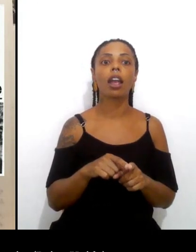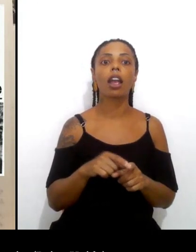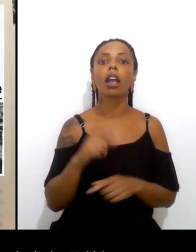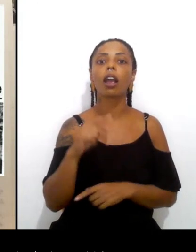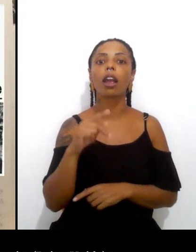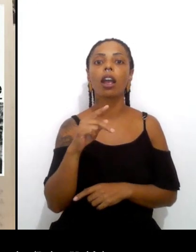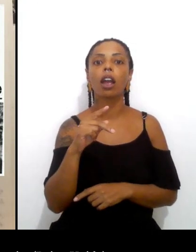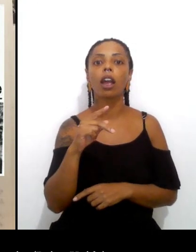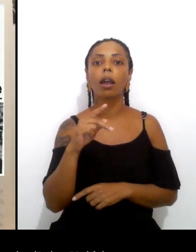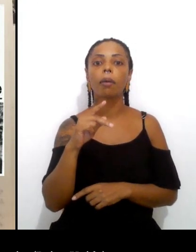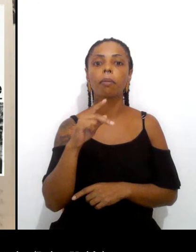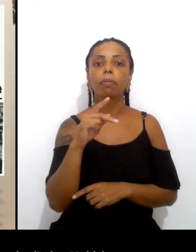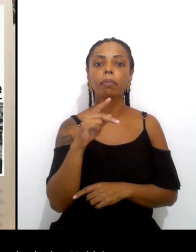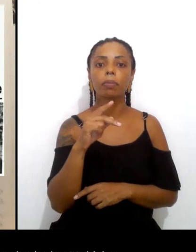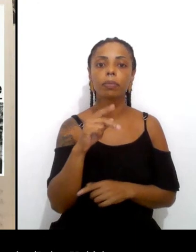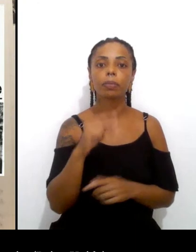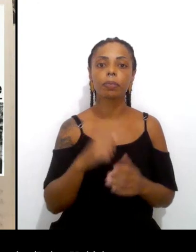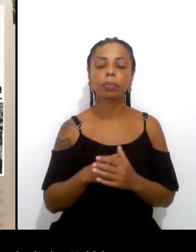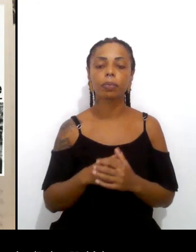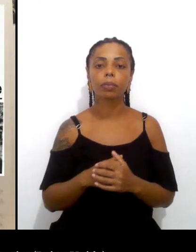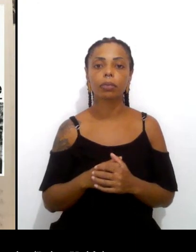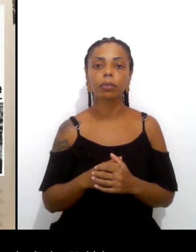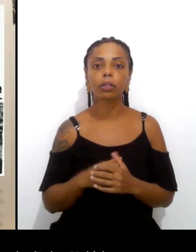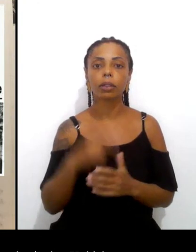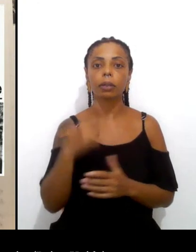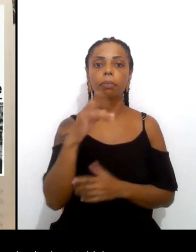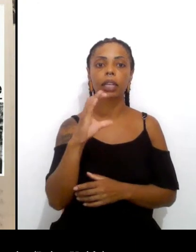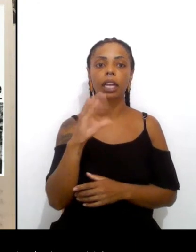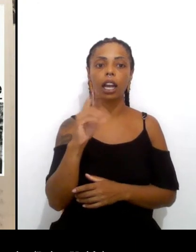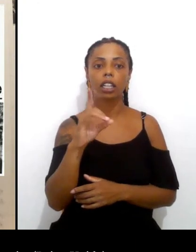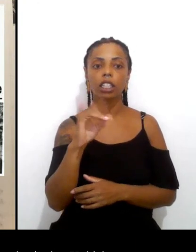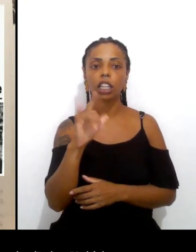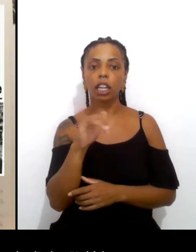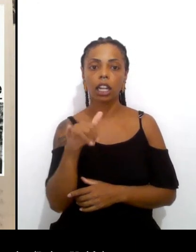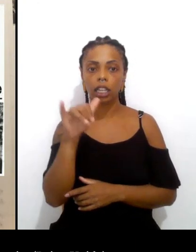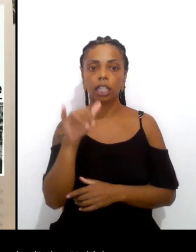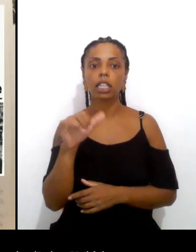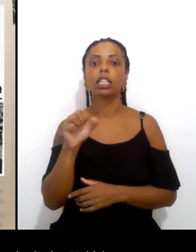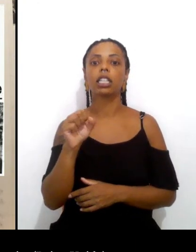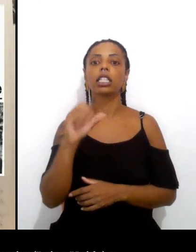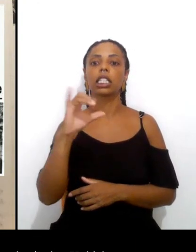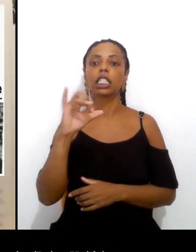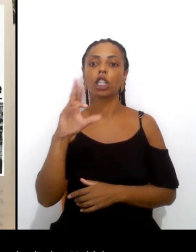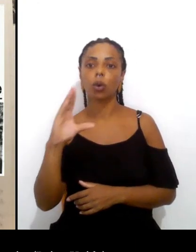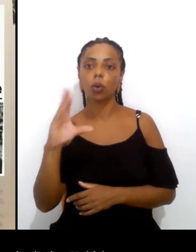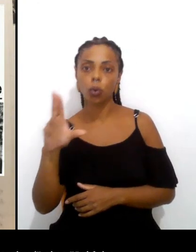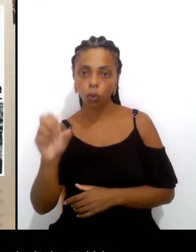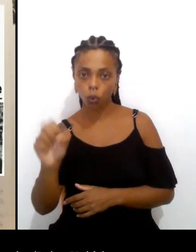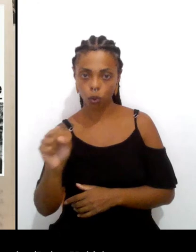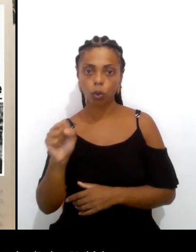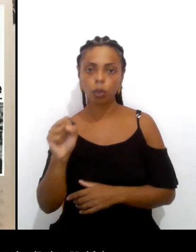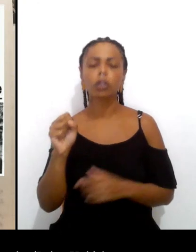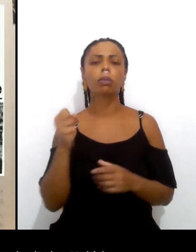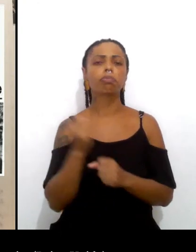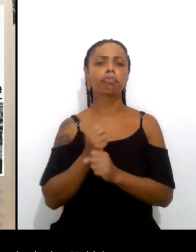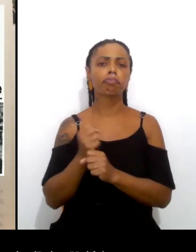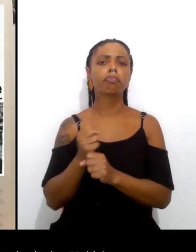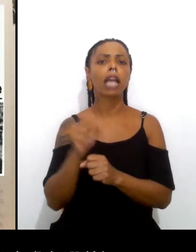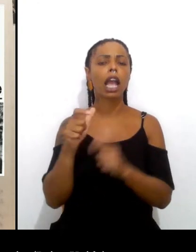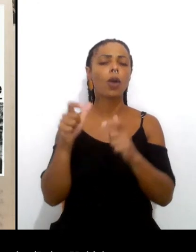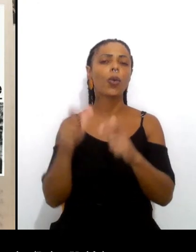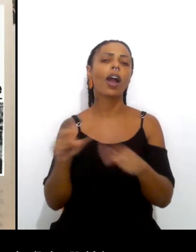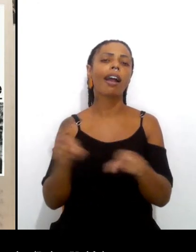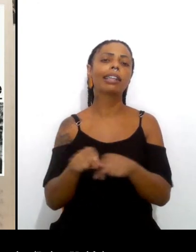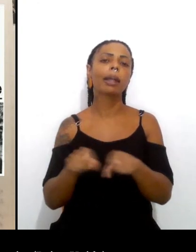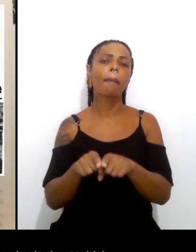durante todo o século 20 o Picadilly suckers eram um centro de claro também de encontros